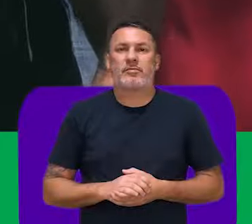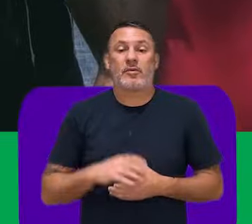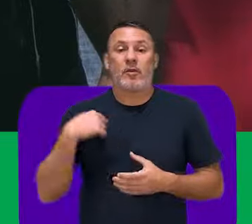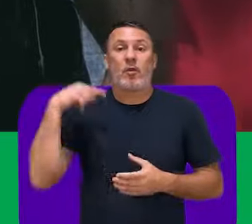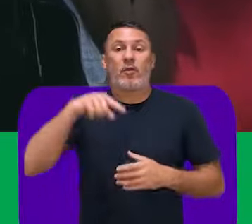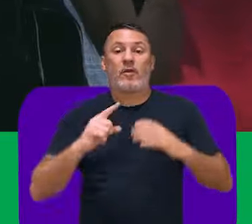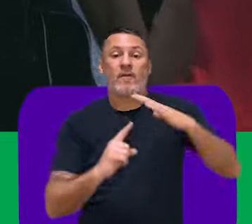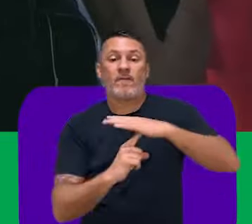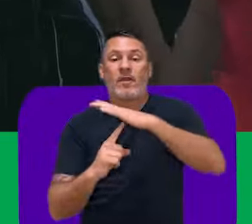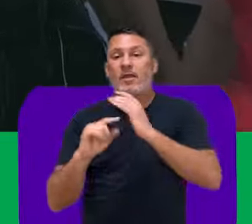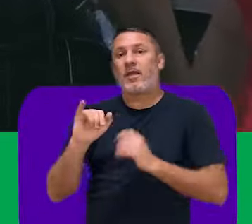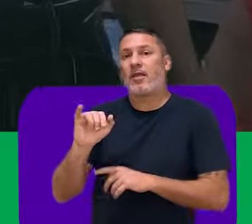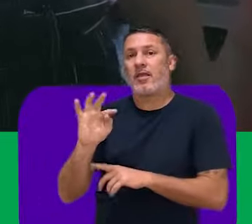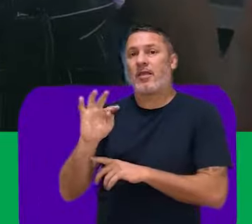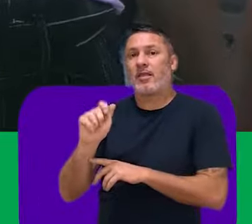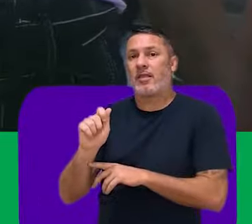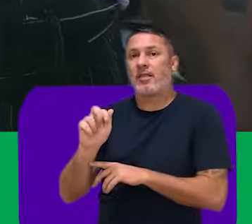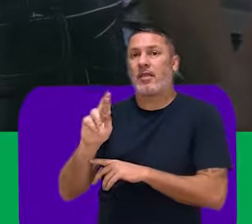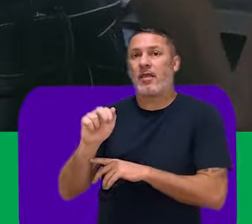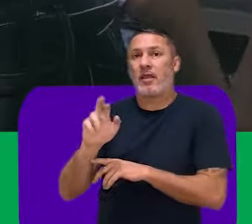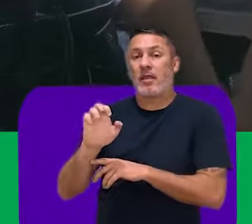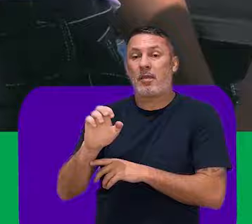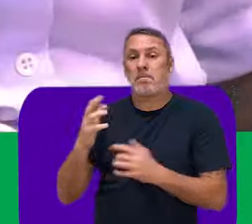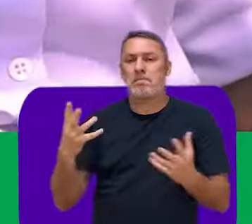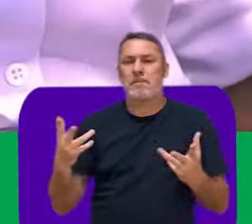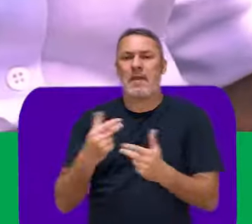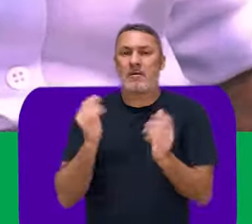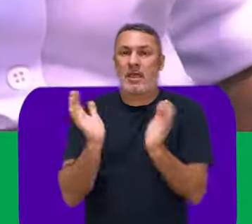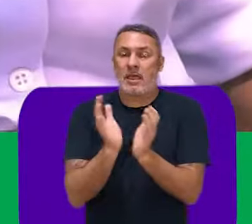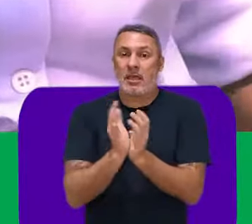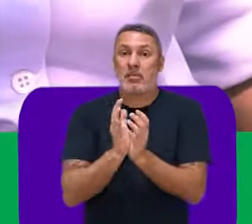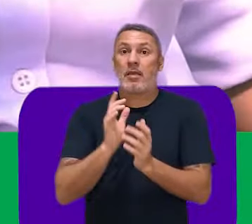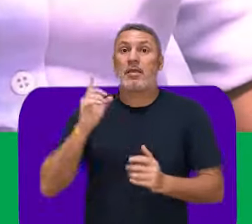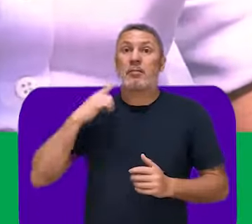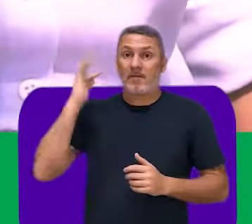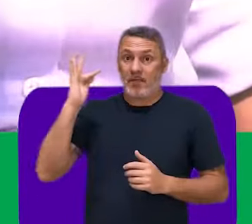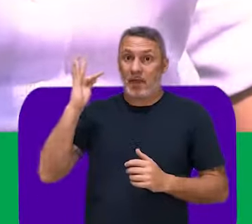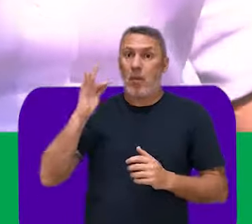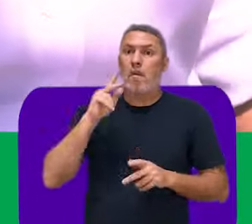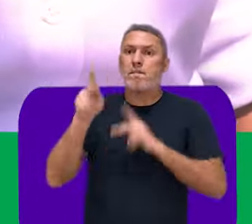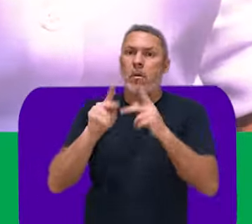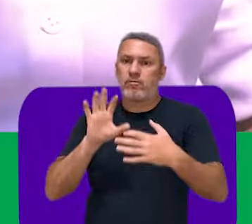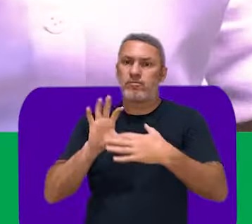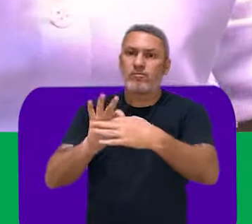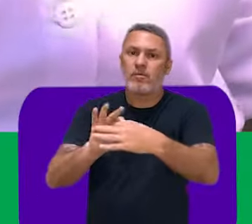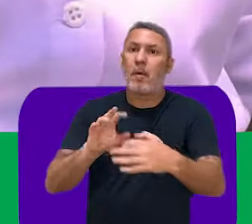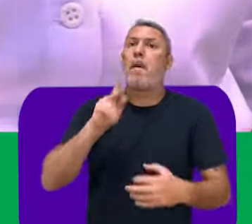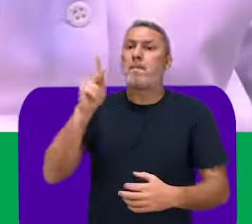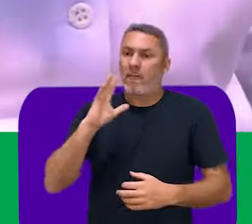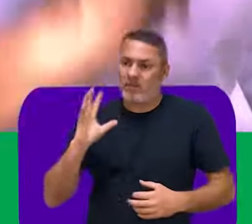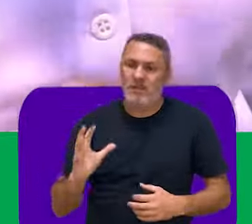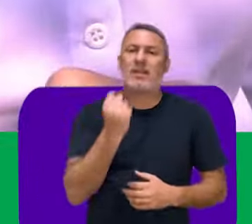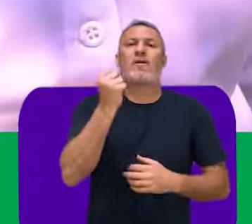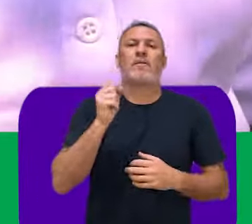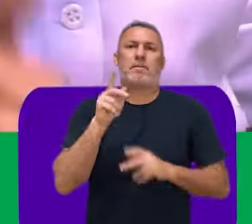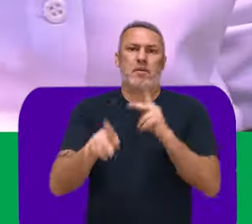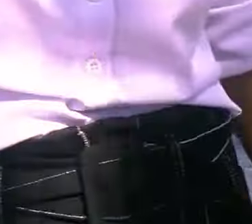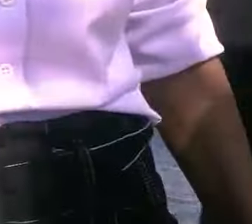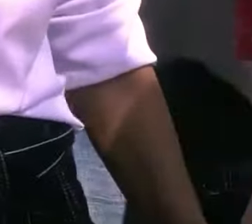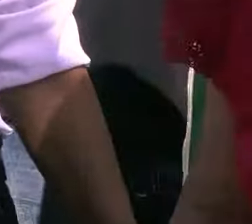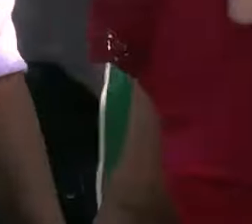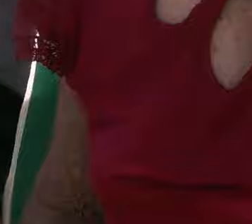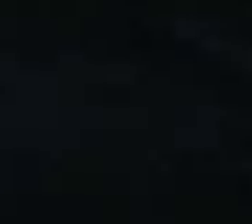Estou aqui na Feira do Tararé, com uma equipe maravilhosa, nós estamos vindo federal. É do povo para o povo, e só o povo salva o